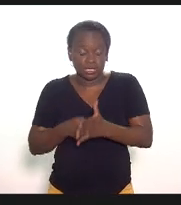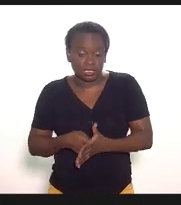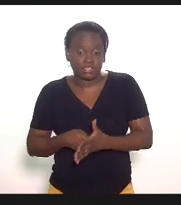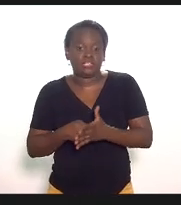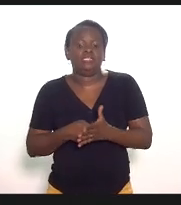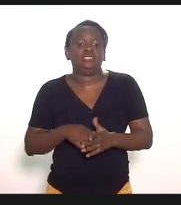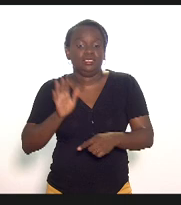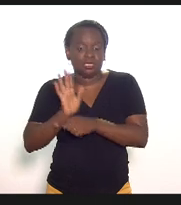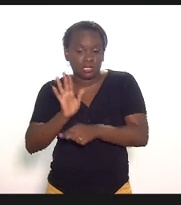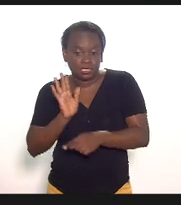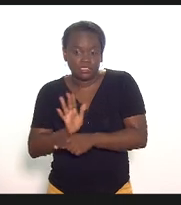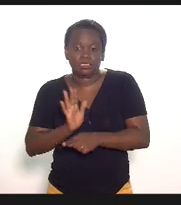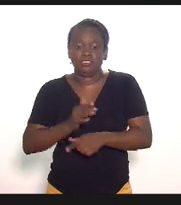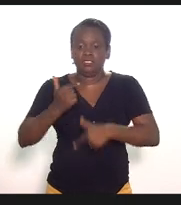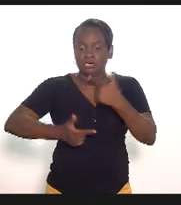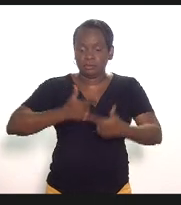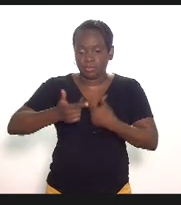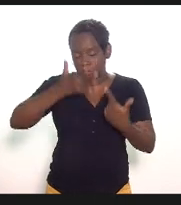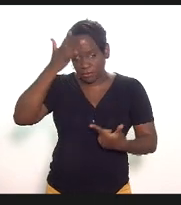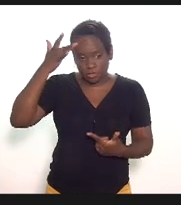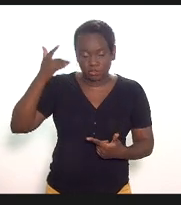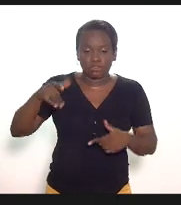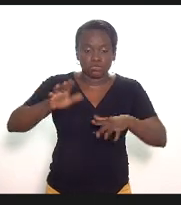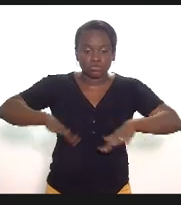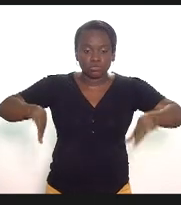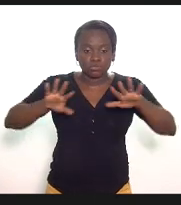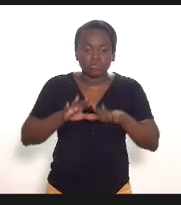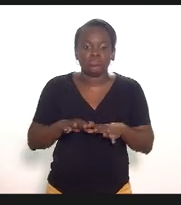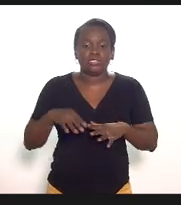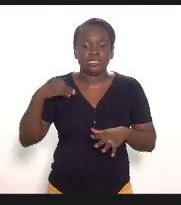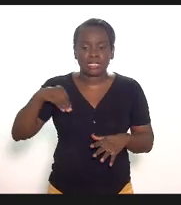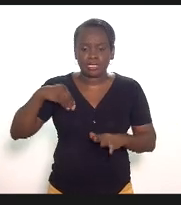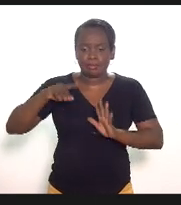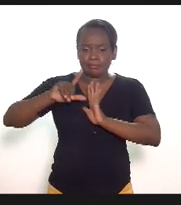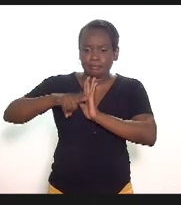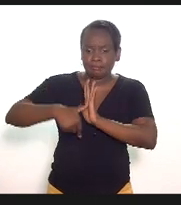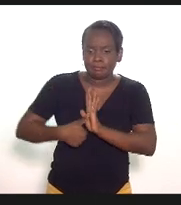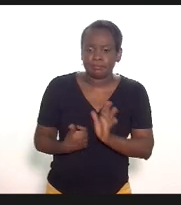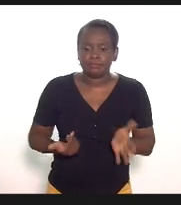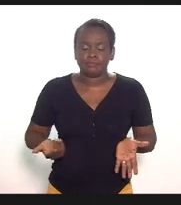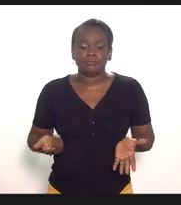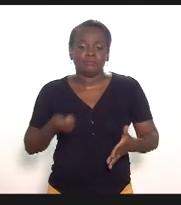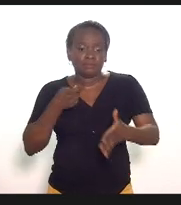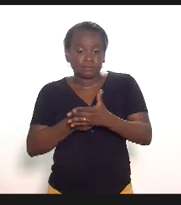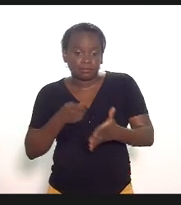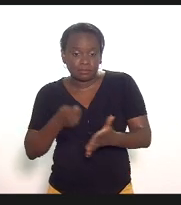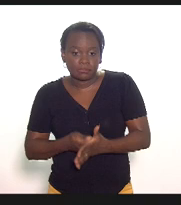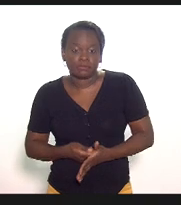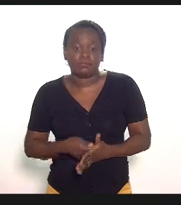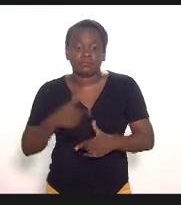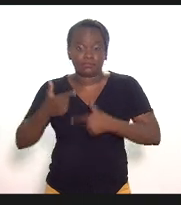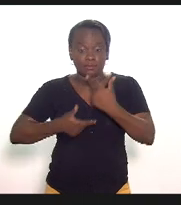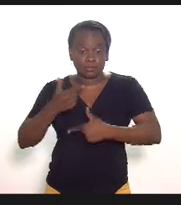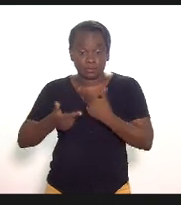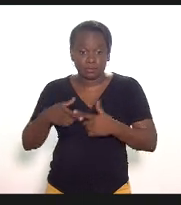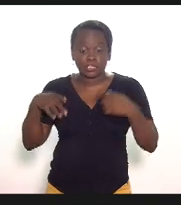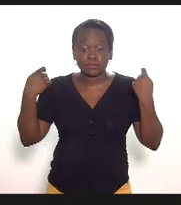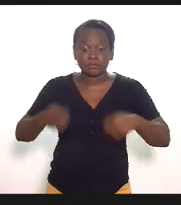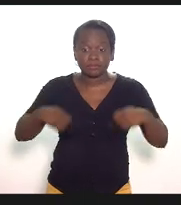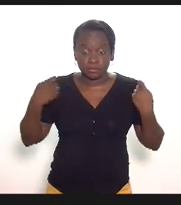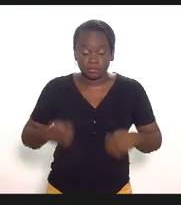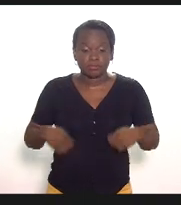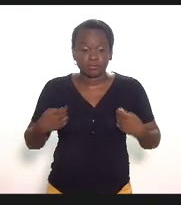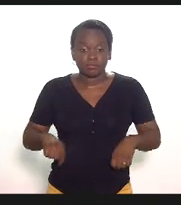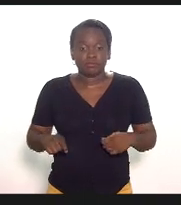lutar a favor dos trabalhadores que estão com salários atrasados, lutar pelos trabalhadores que